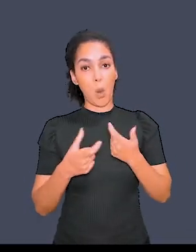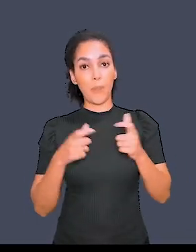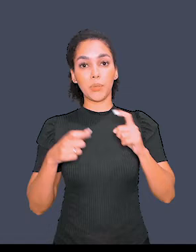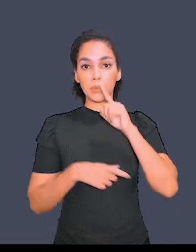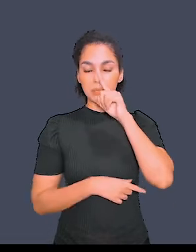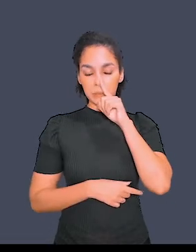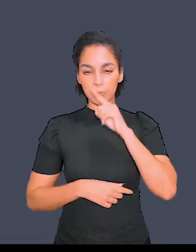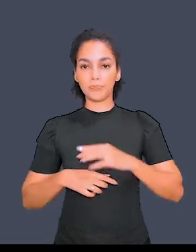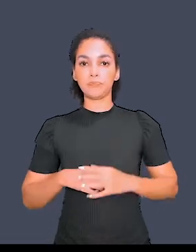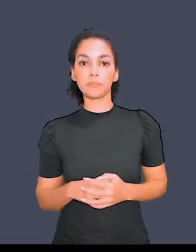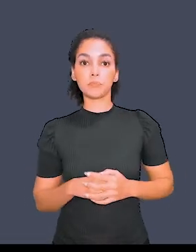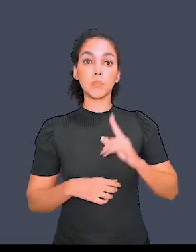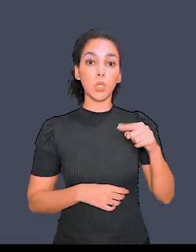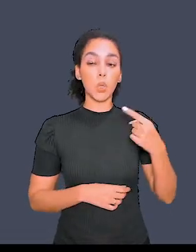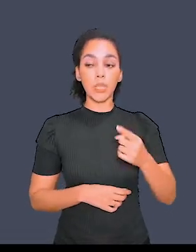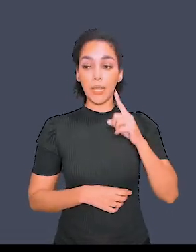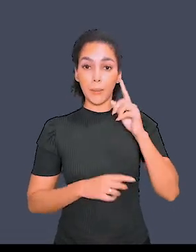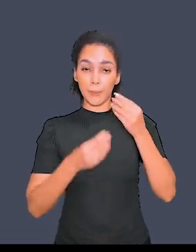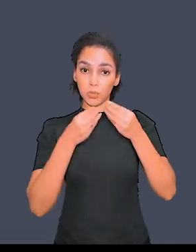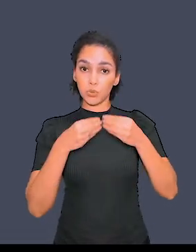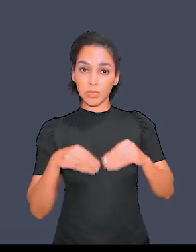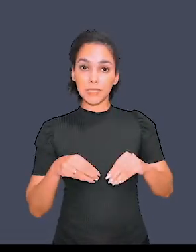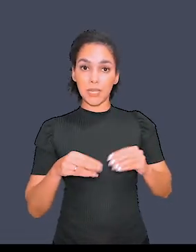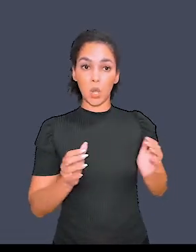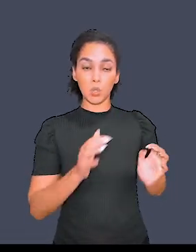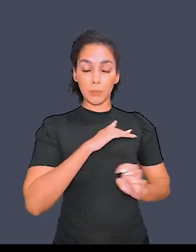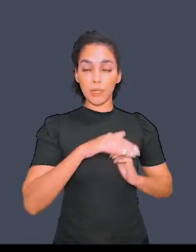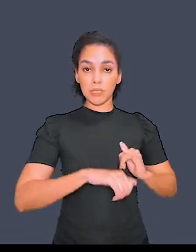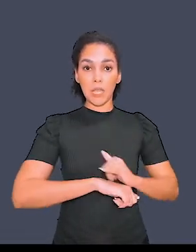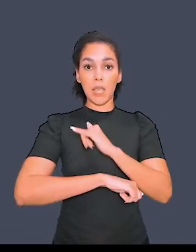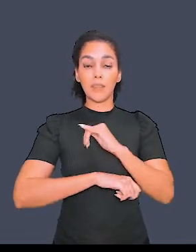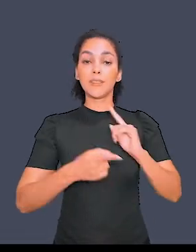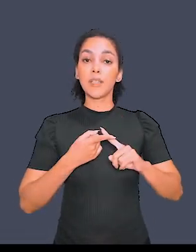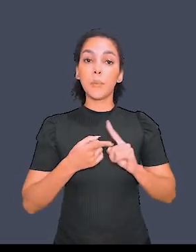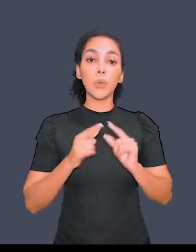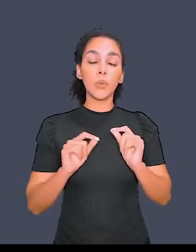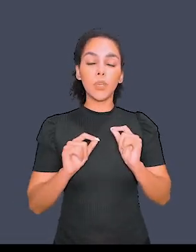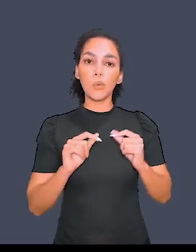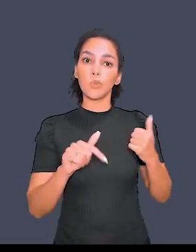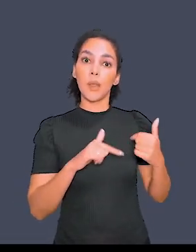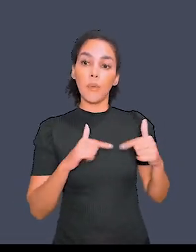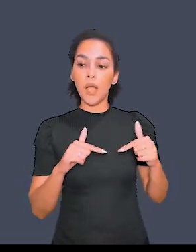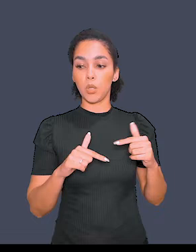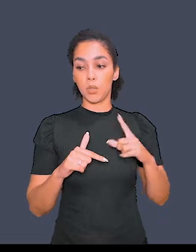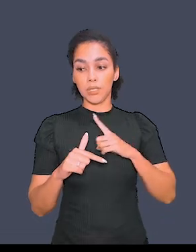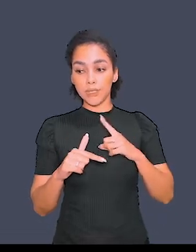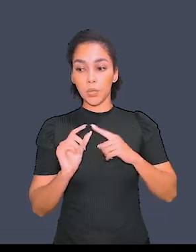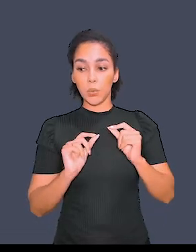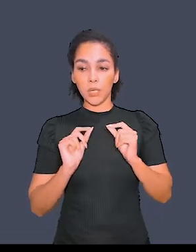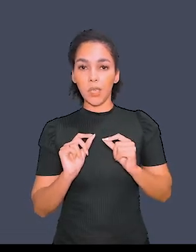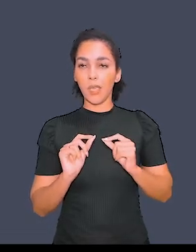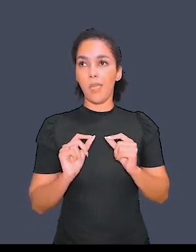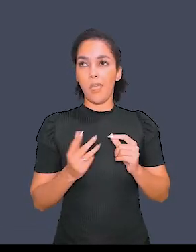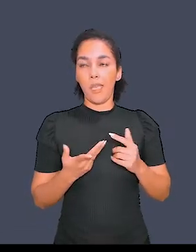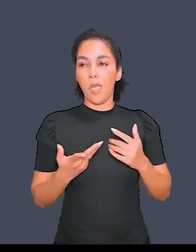os riscos. Outra situação também que é muito prejudicial para as companhias aéreas é que o serviço em si deles é muito comoditizado. O que eu